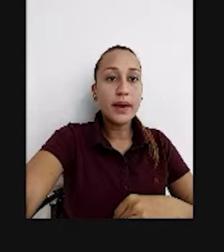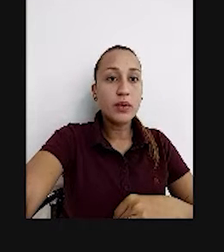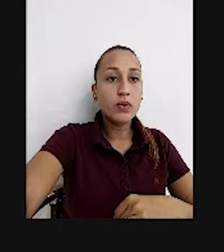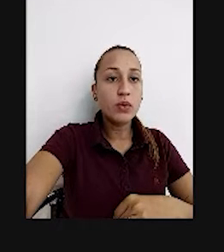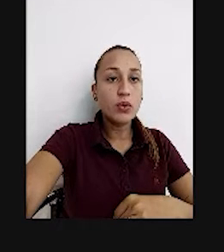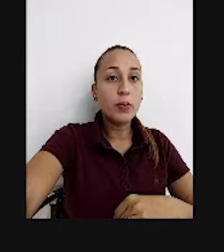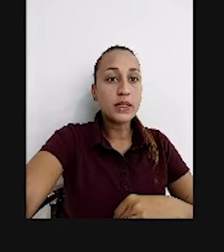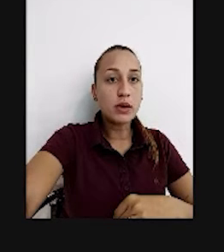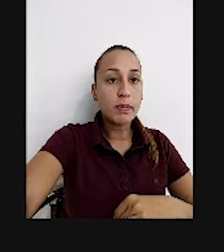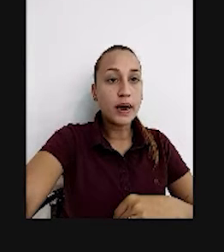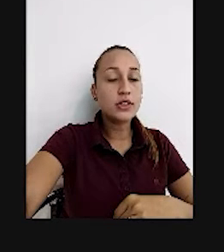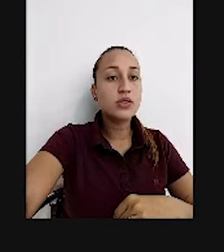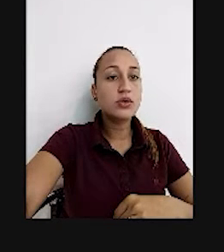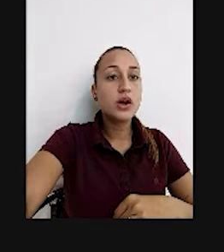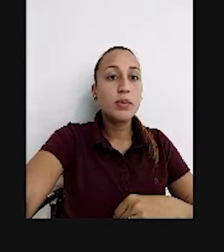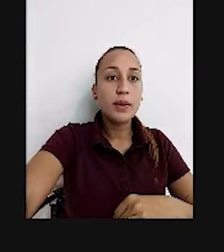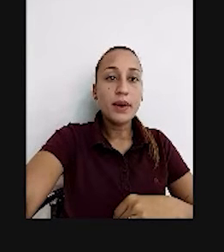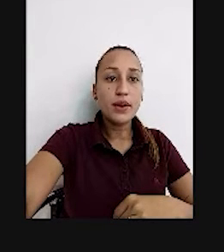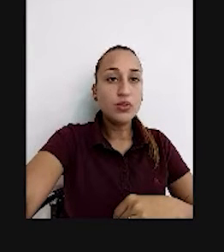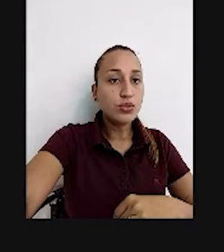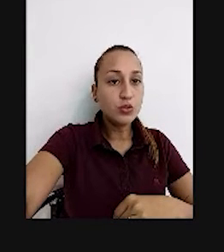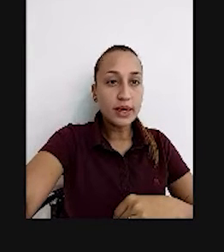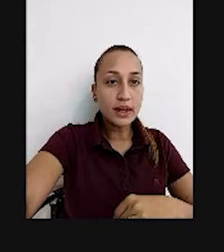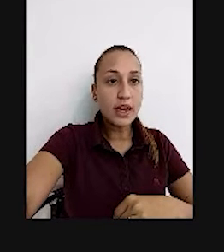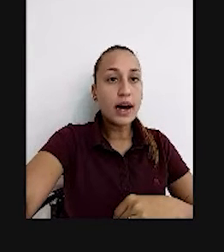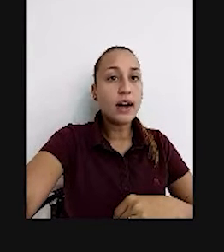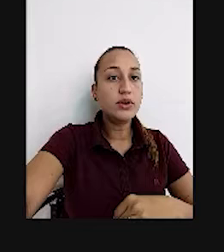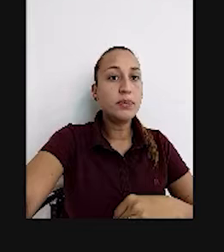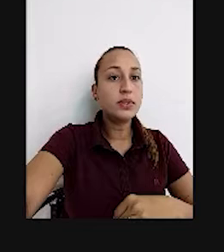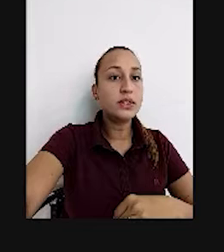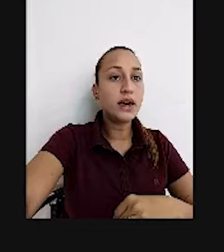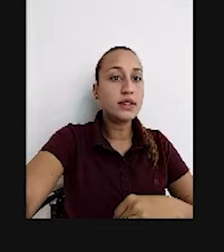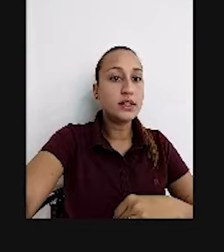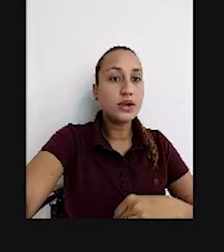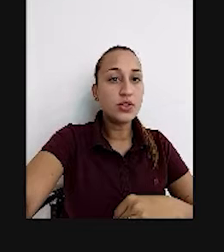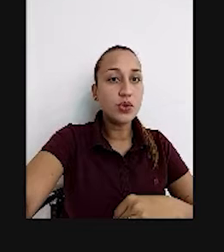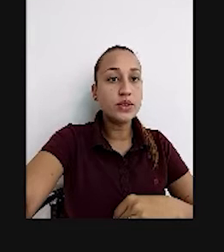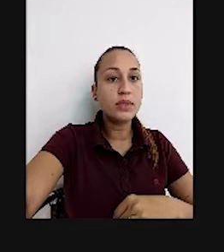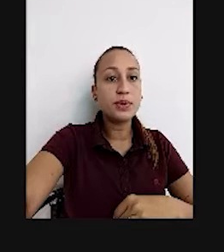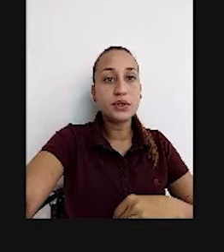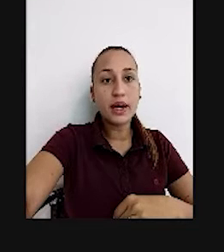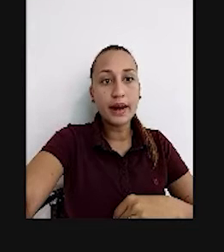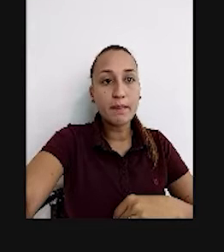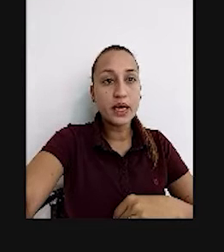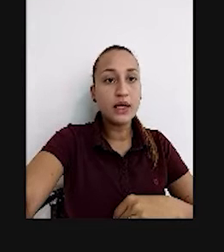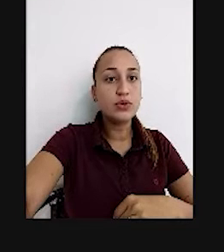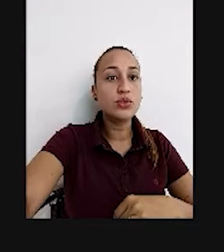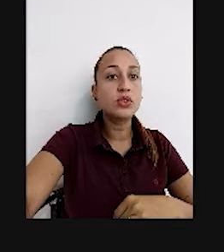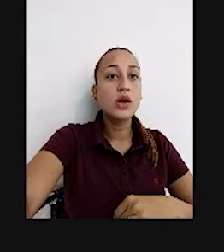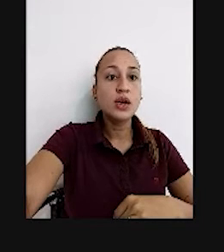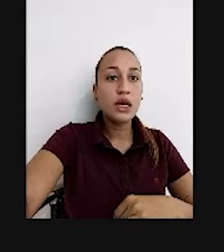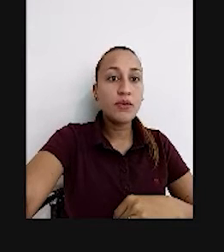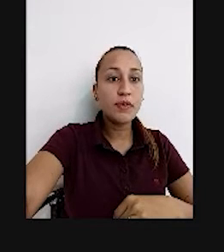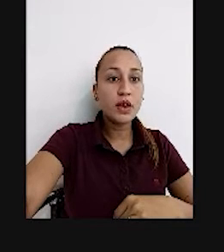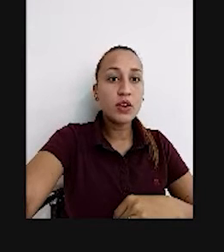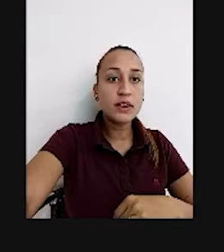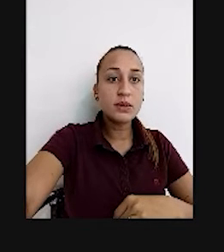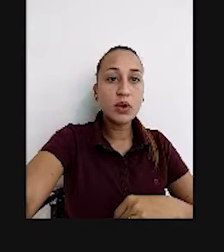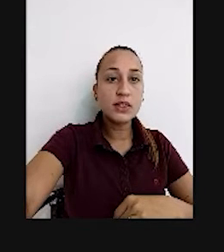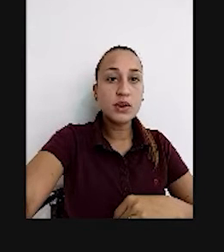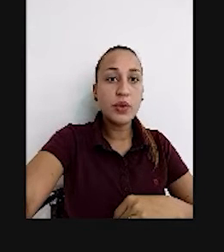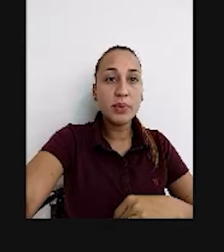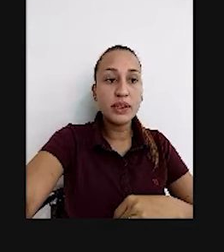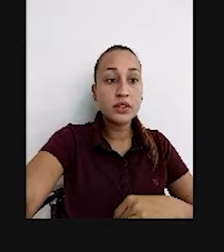a passo, primeiro, né? o passo a passo, primeiro o material, depois as instruções, depois os carregamentos, e, enfim,